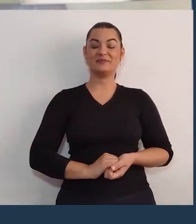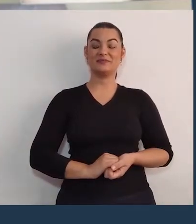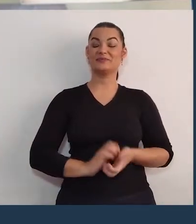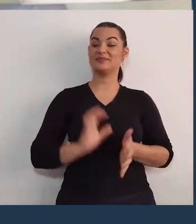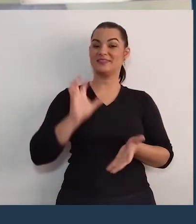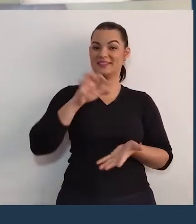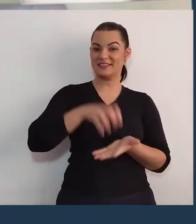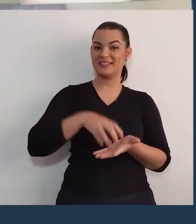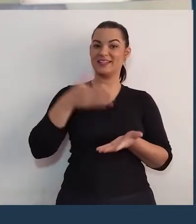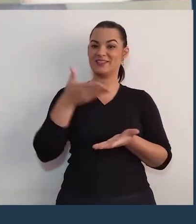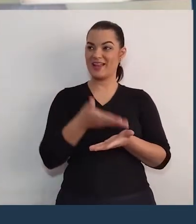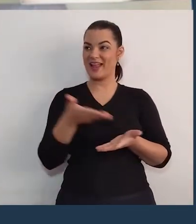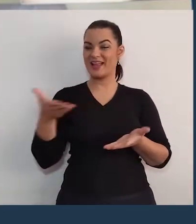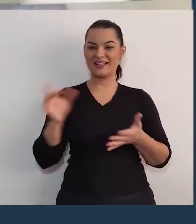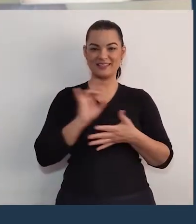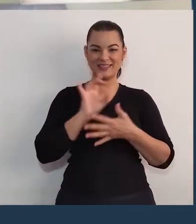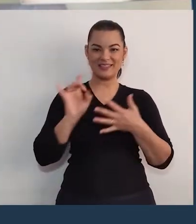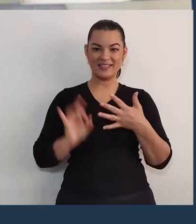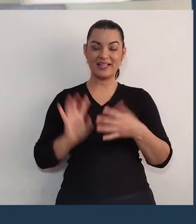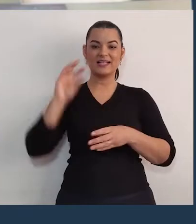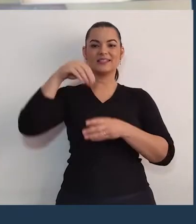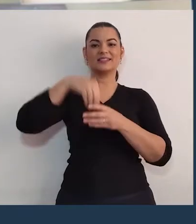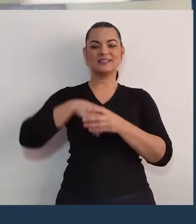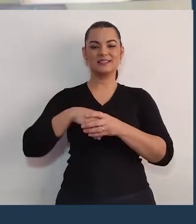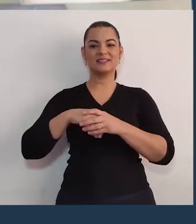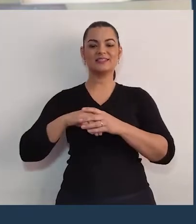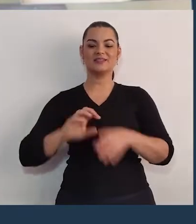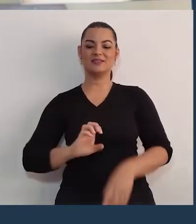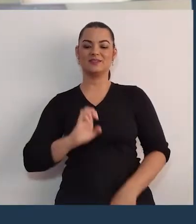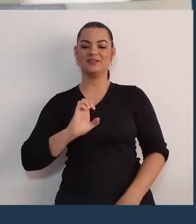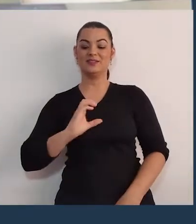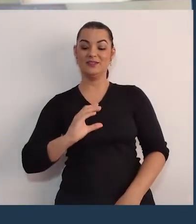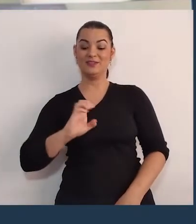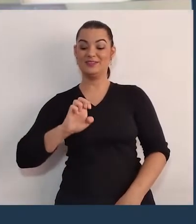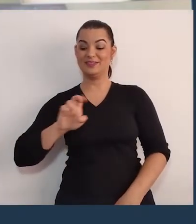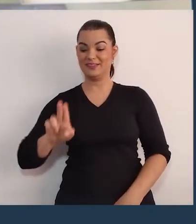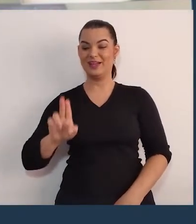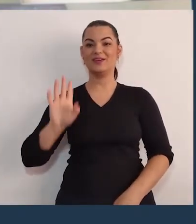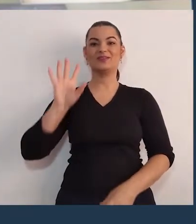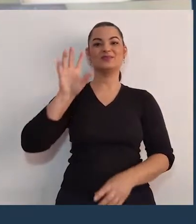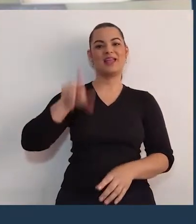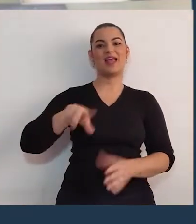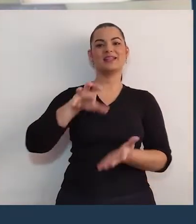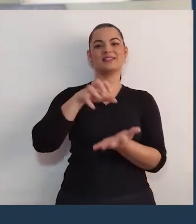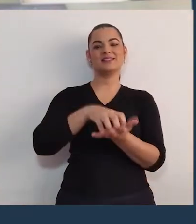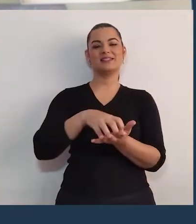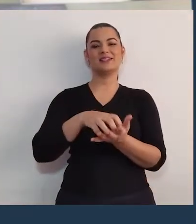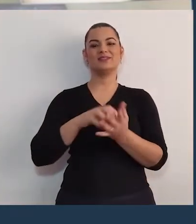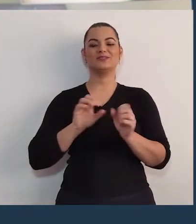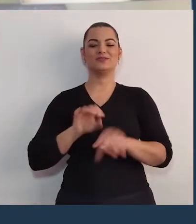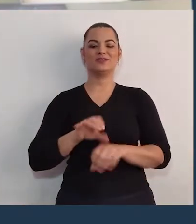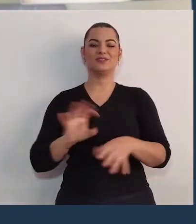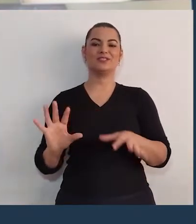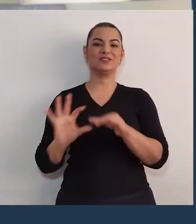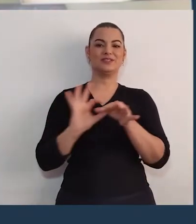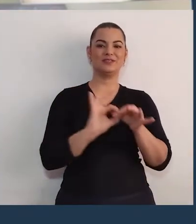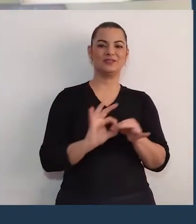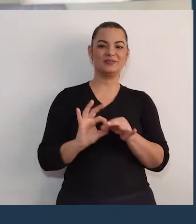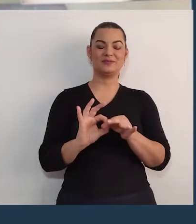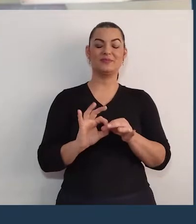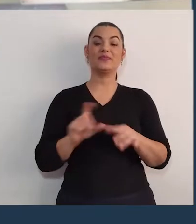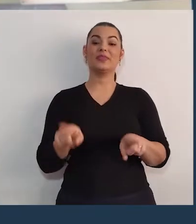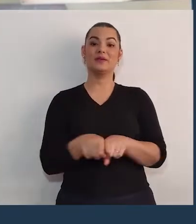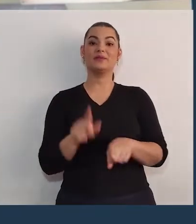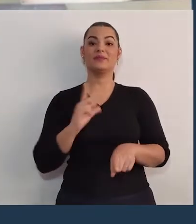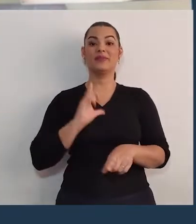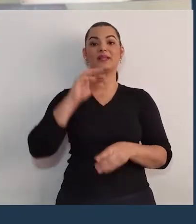Esses centros estão nos CEUs, Centros de Educação Unificados, e também existem CIUs em